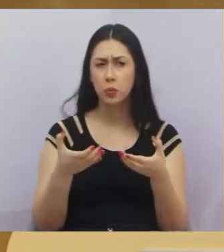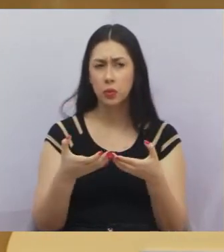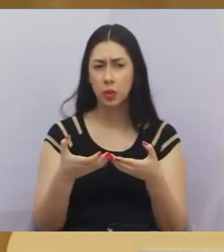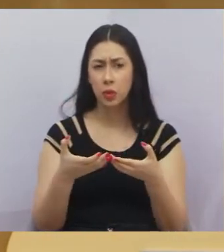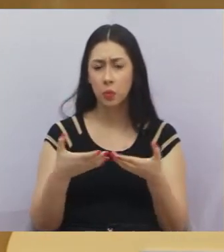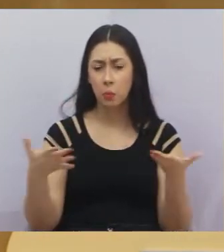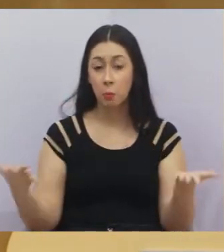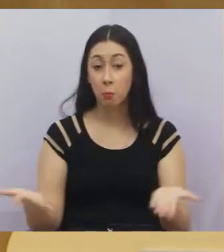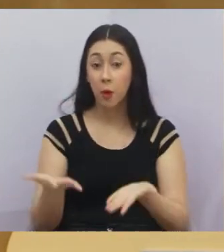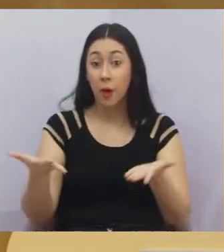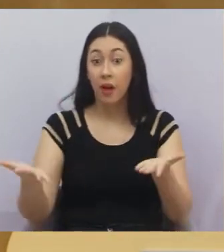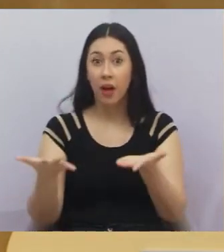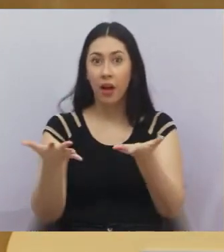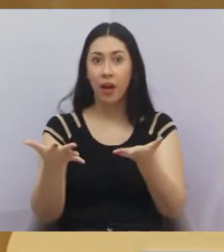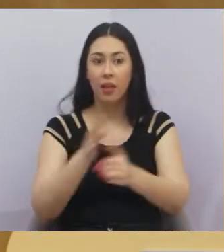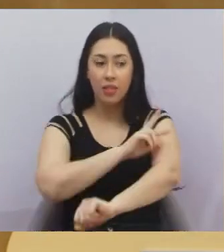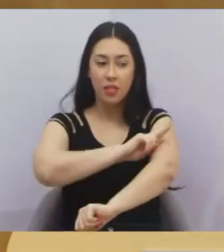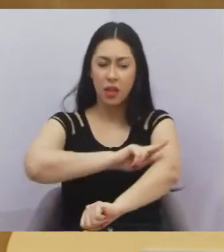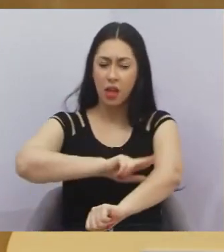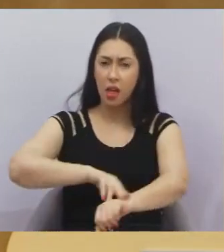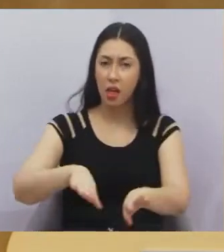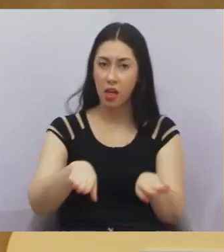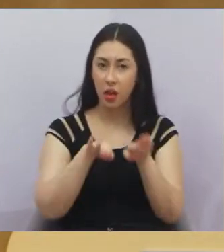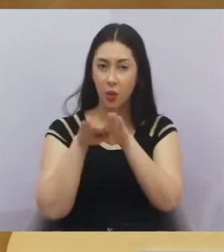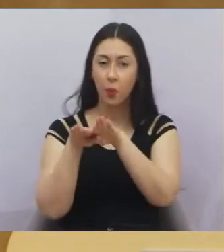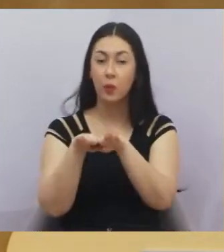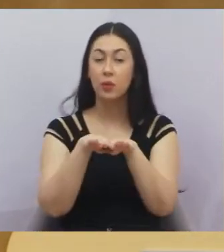de Promoção da Igualdade Racial